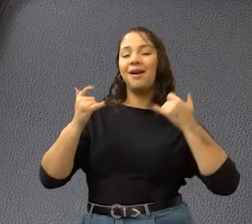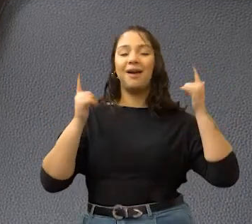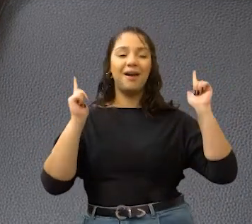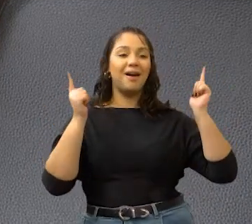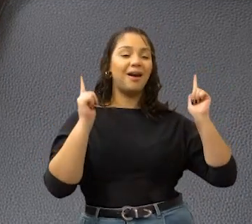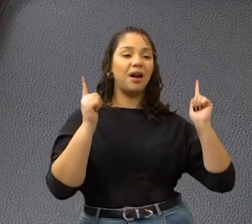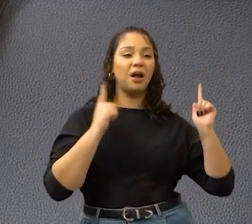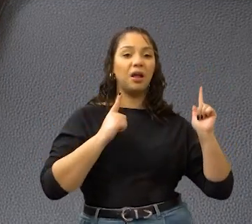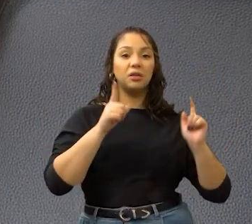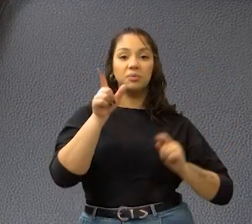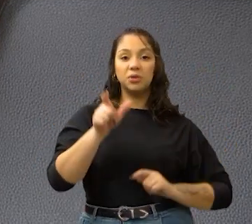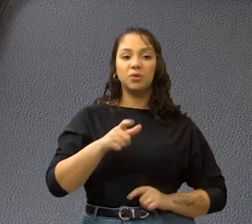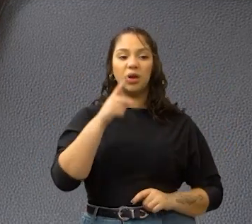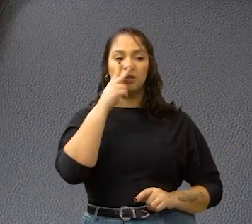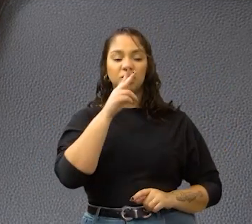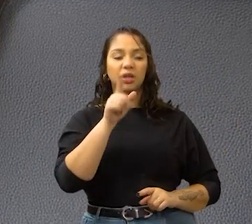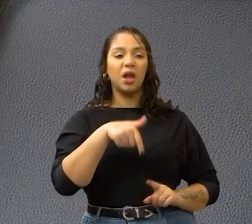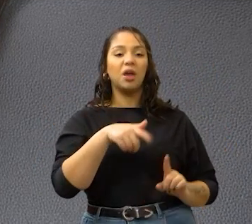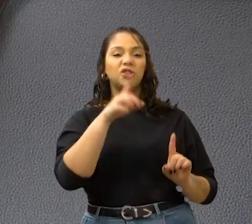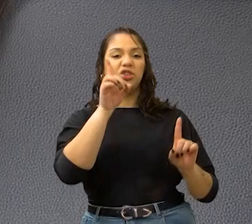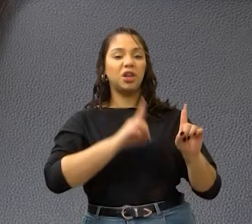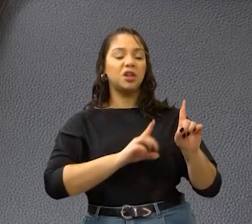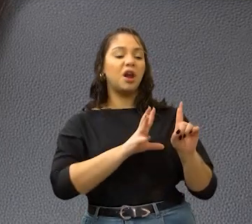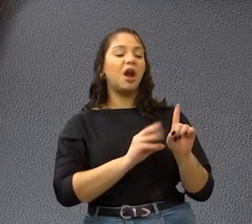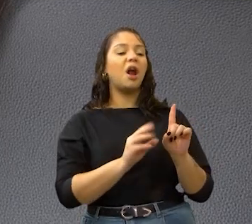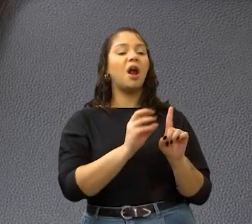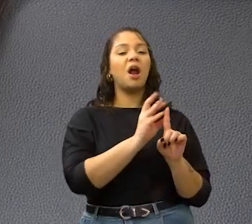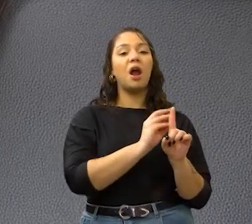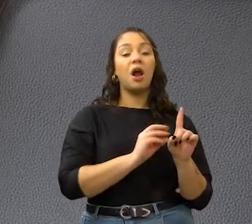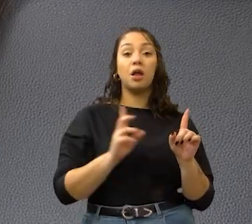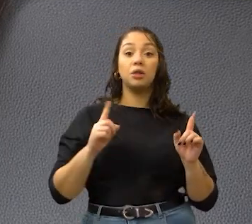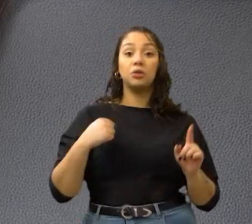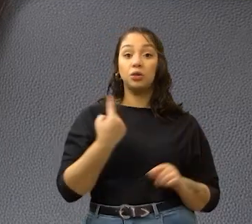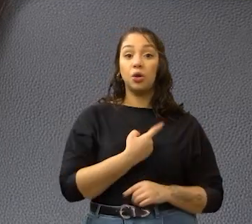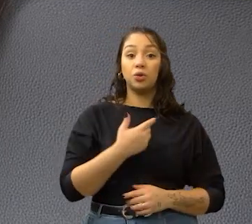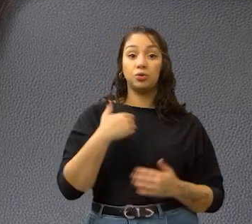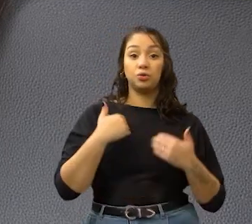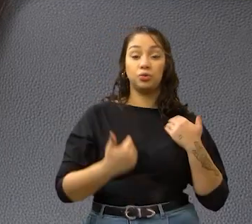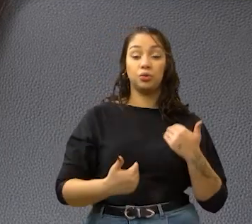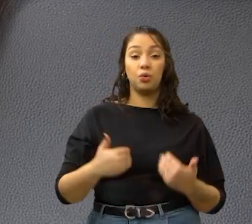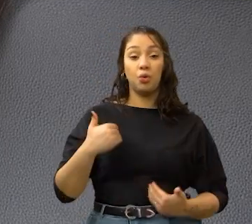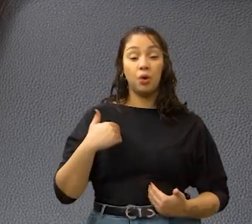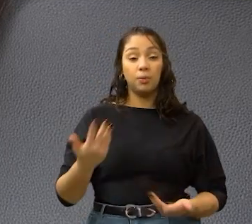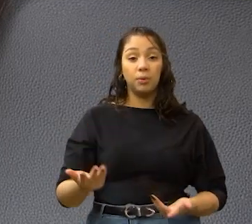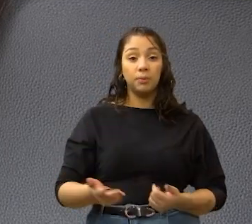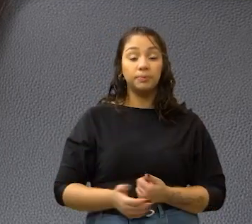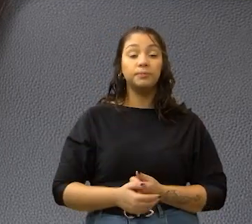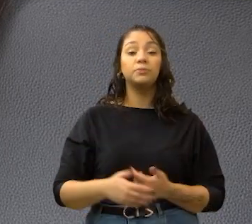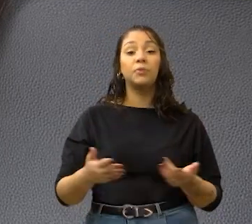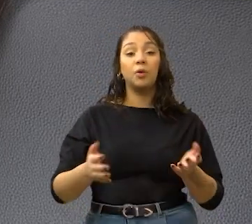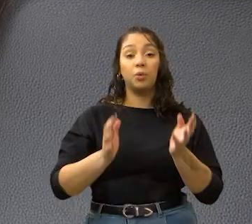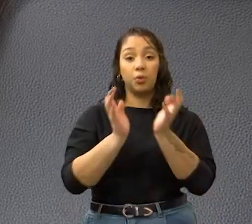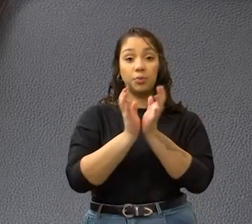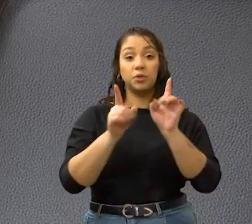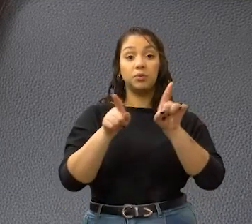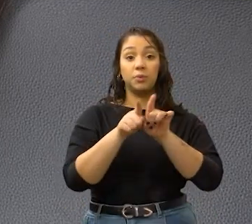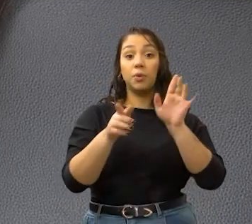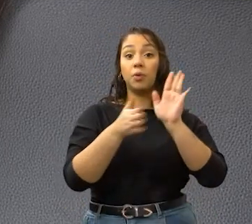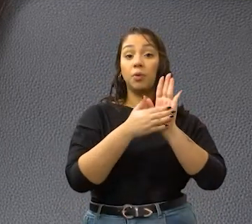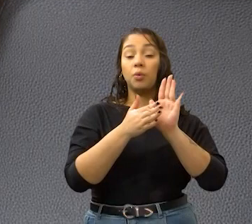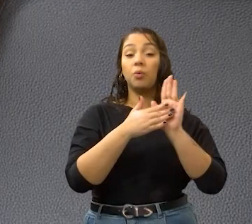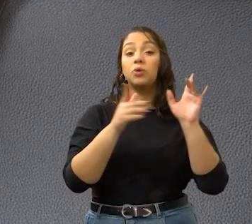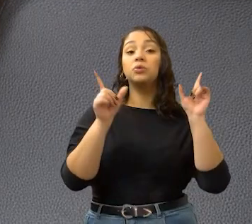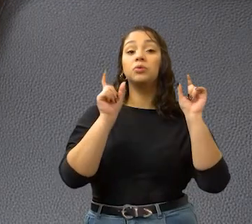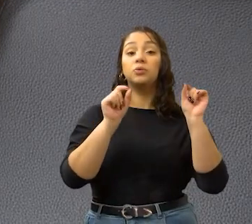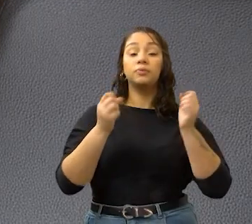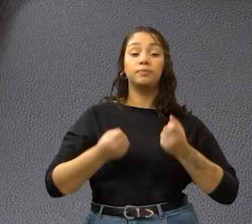acham no direito de violar o seu corpo, os nossos corpos, e a comissão também